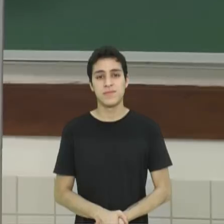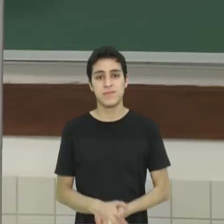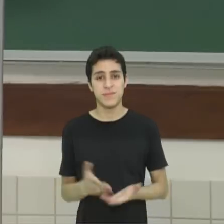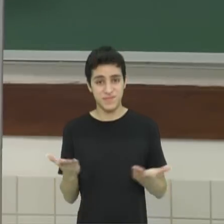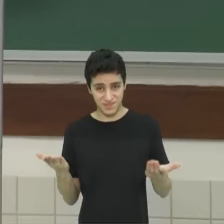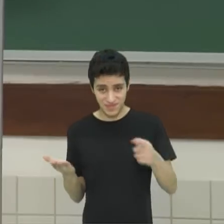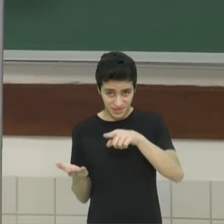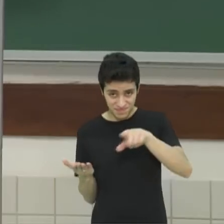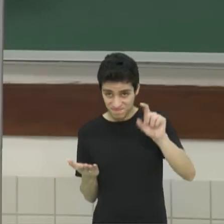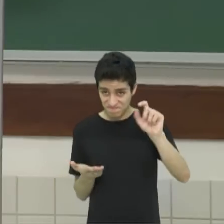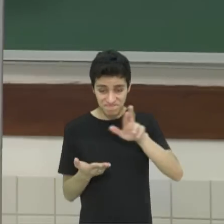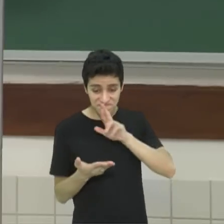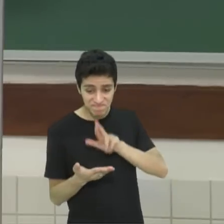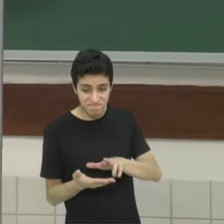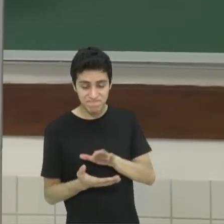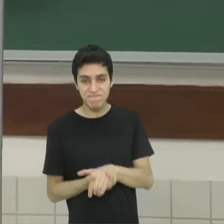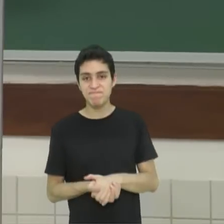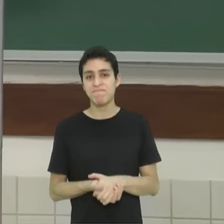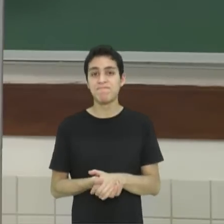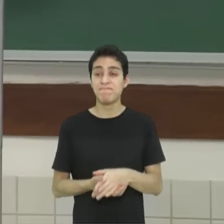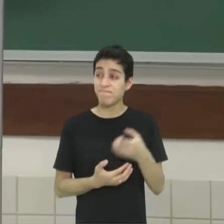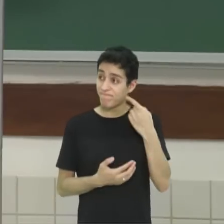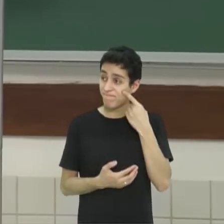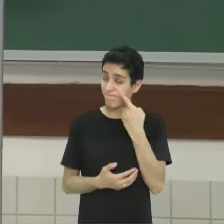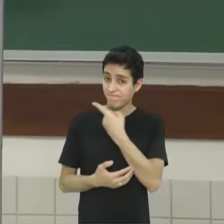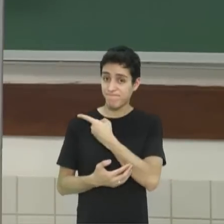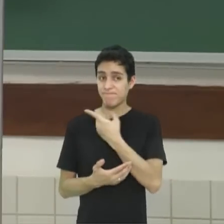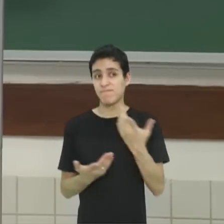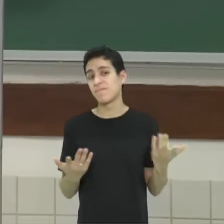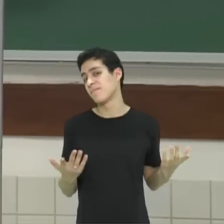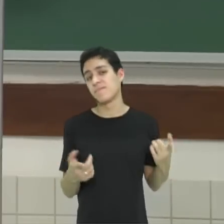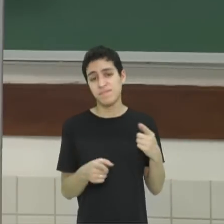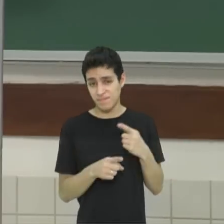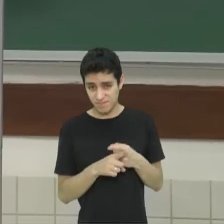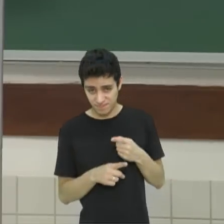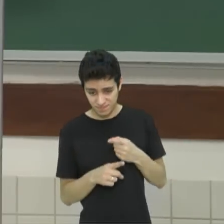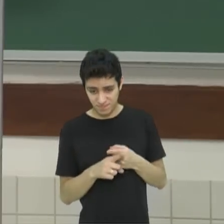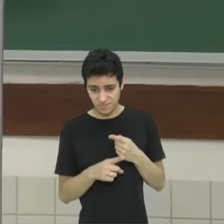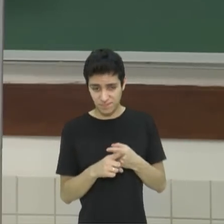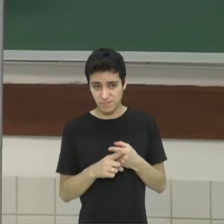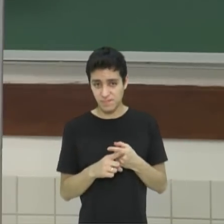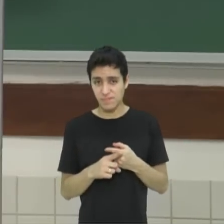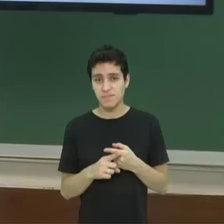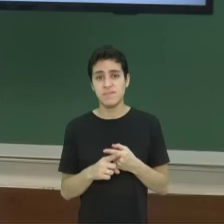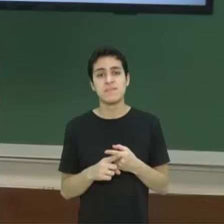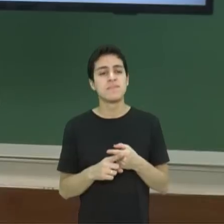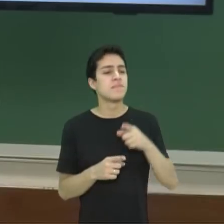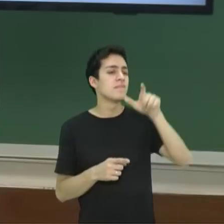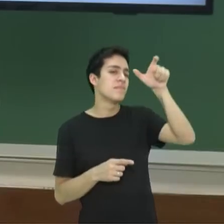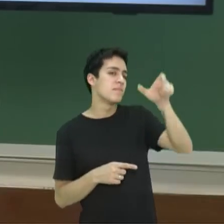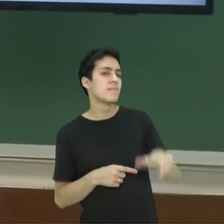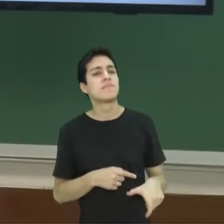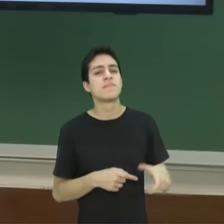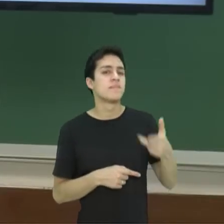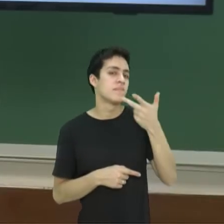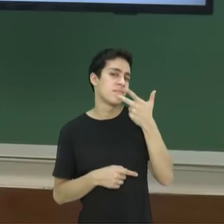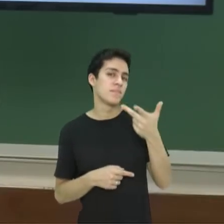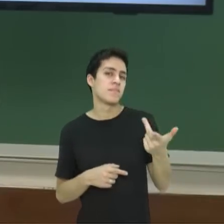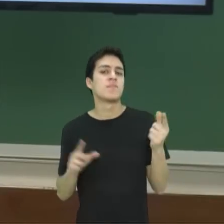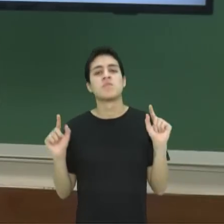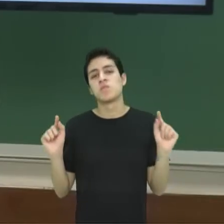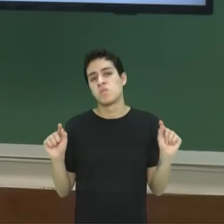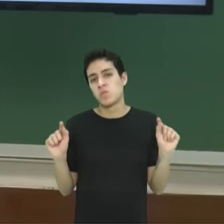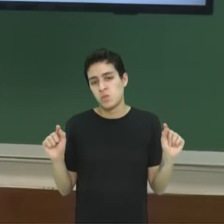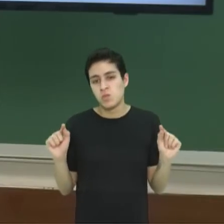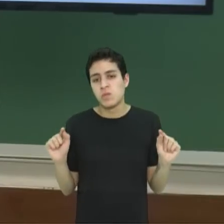E aí, o que você respondeu? Nesse caso, por que ele diz que